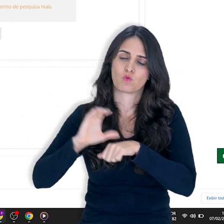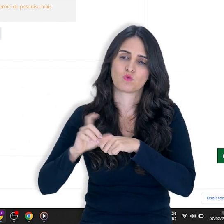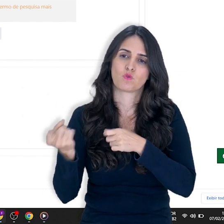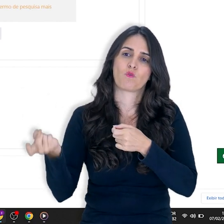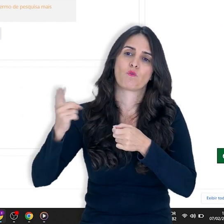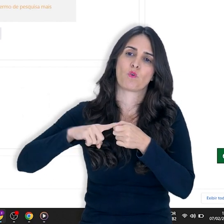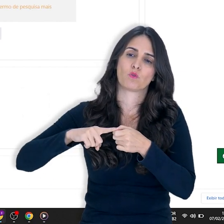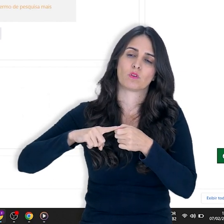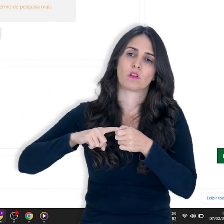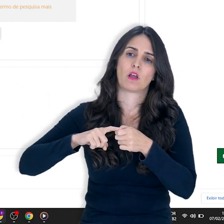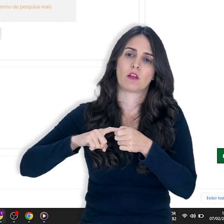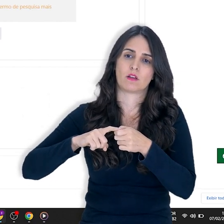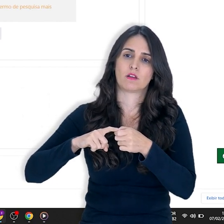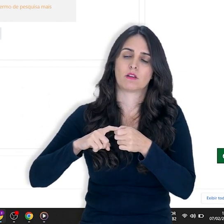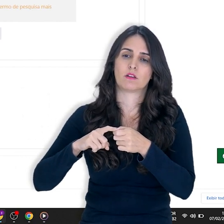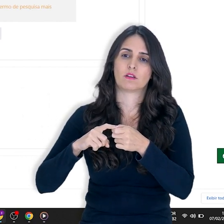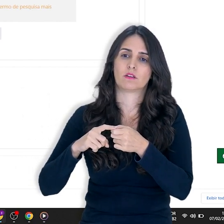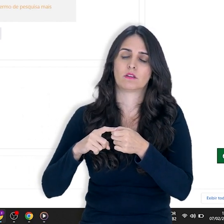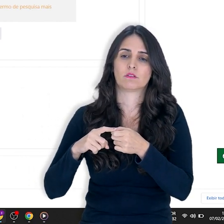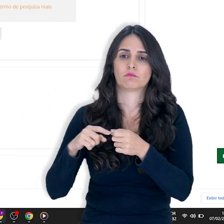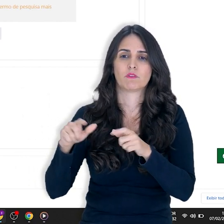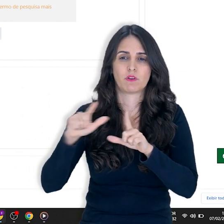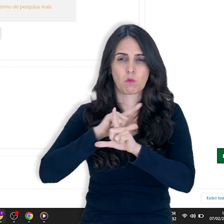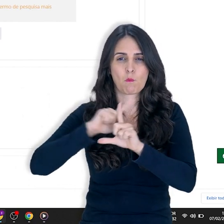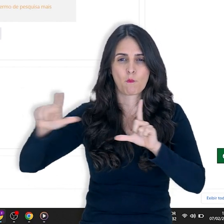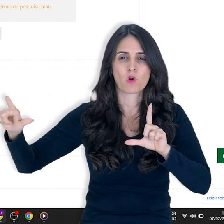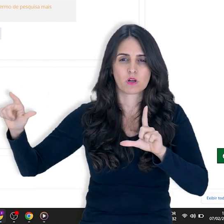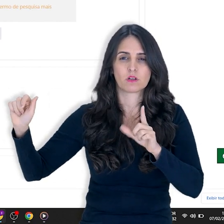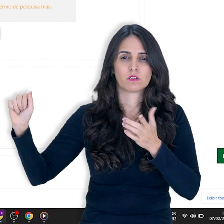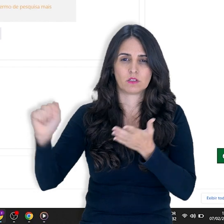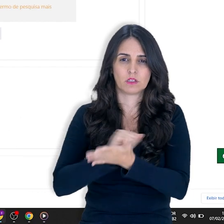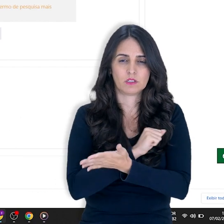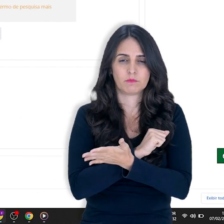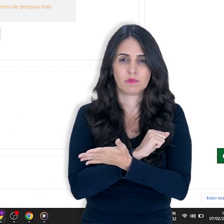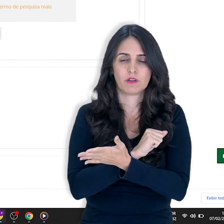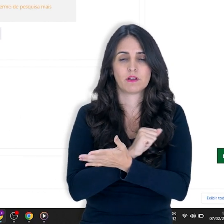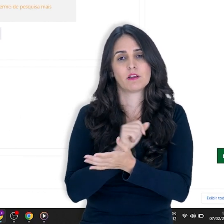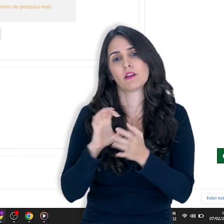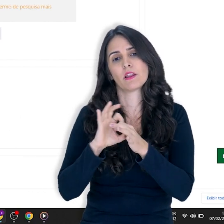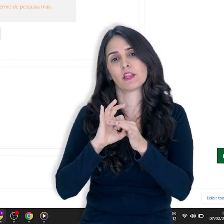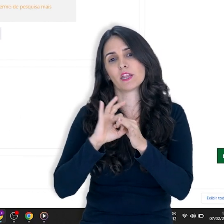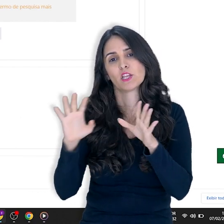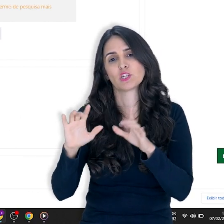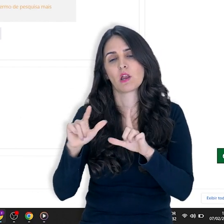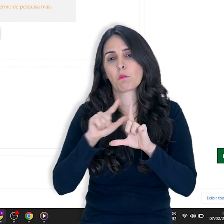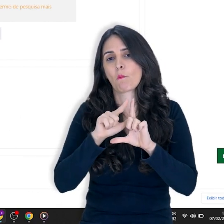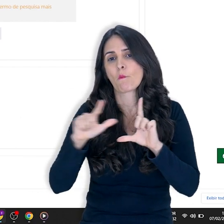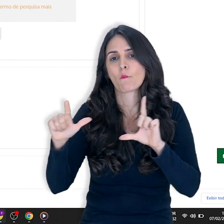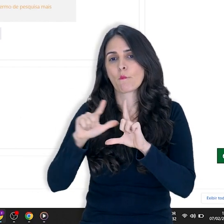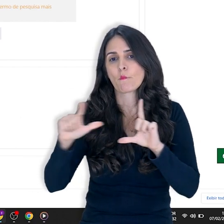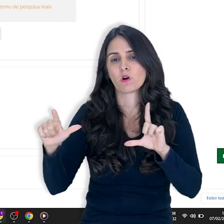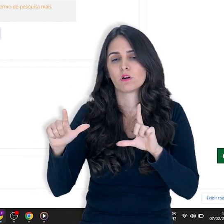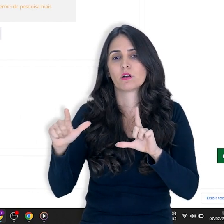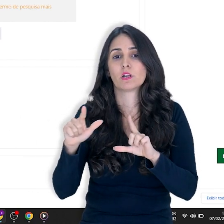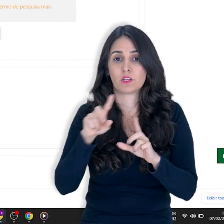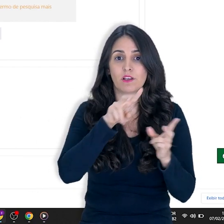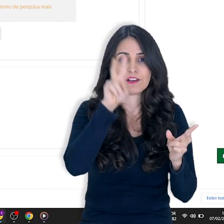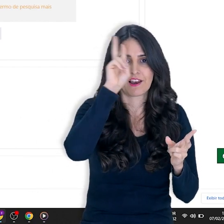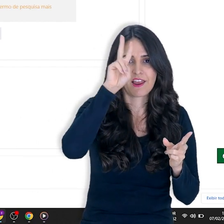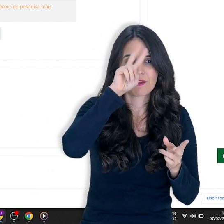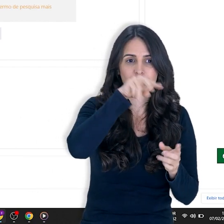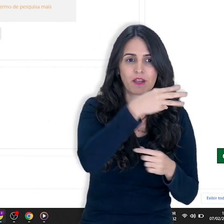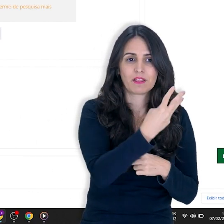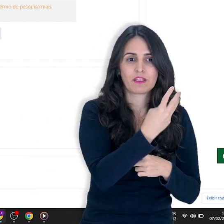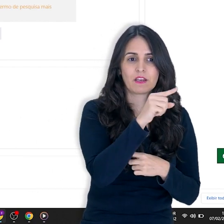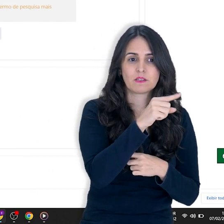conteúdo deste curso e restaurar o backup. Ele vai limpar o que tiver lá e vai deixar zerado e